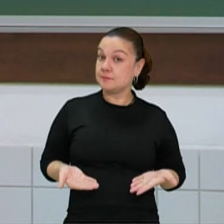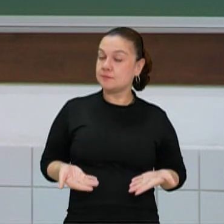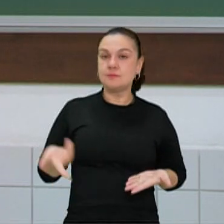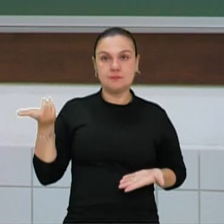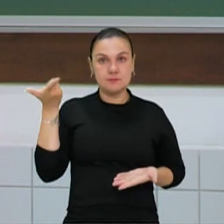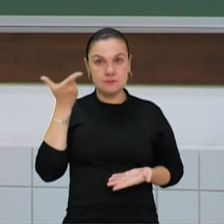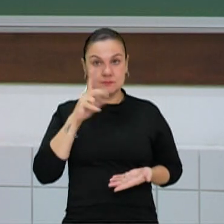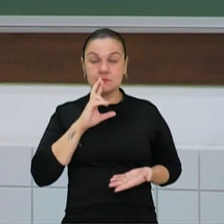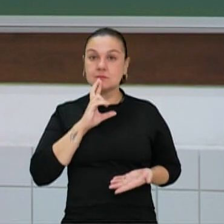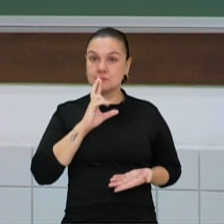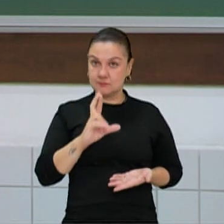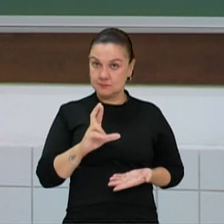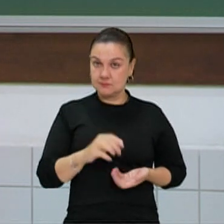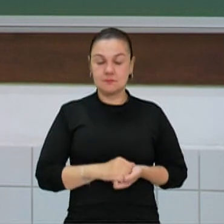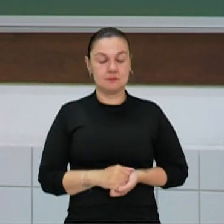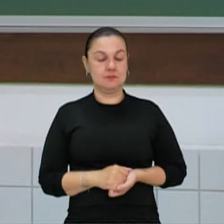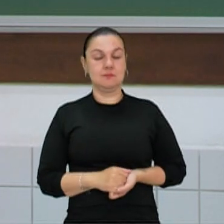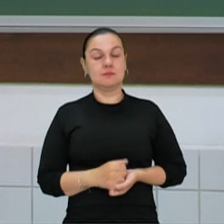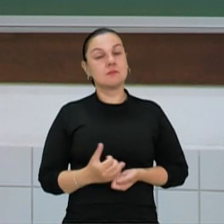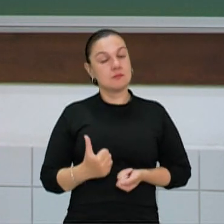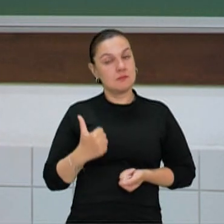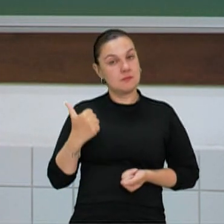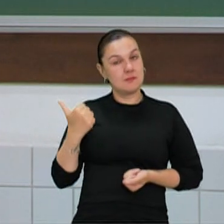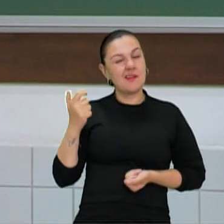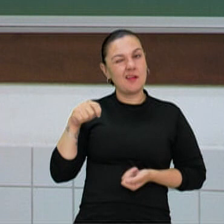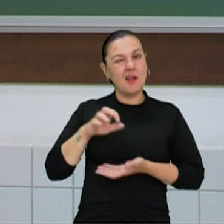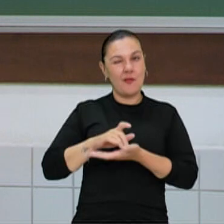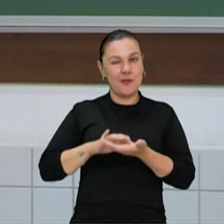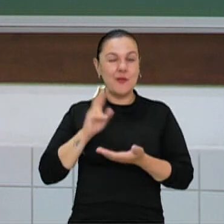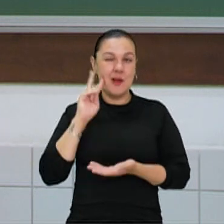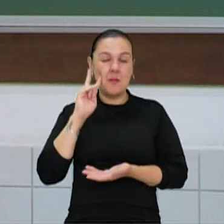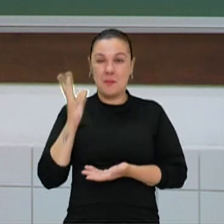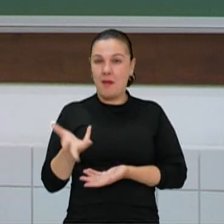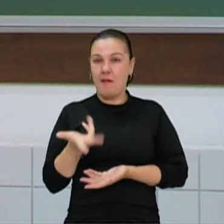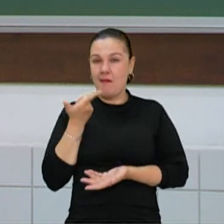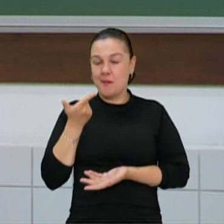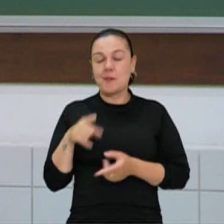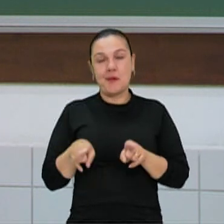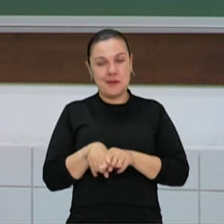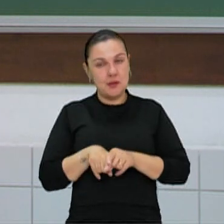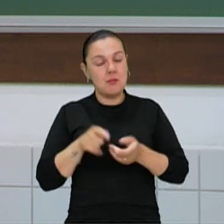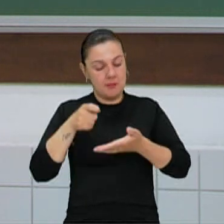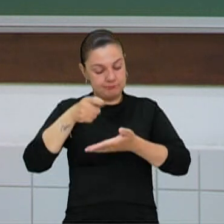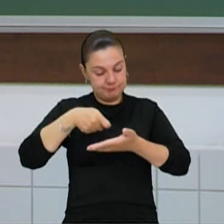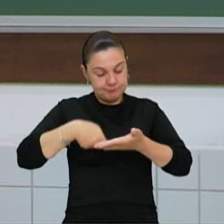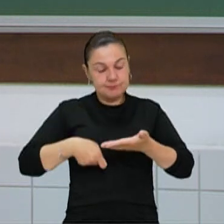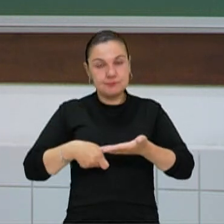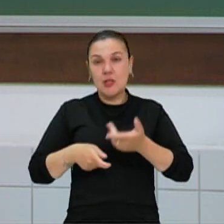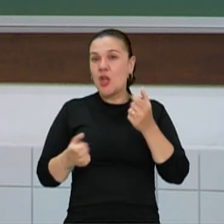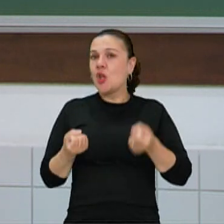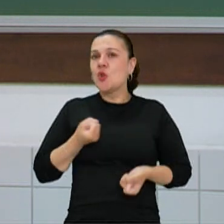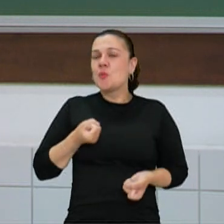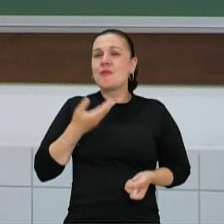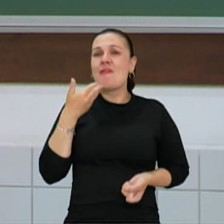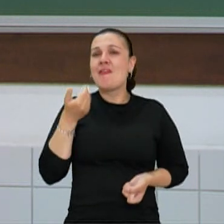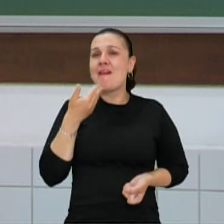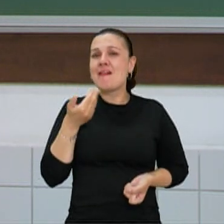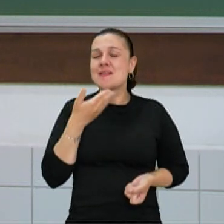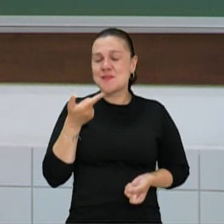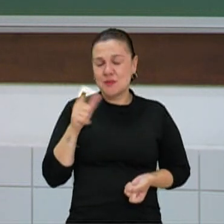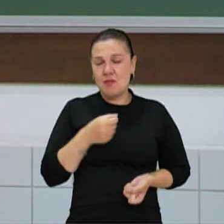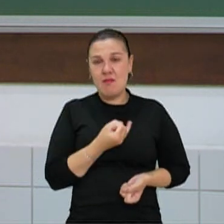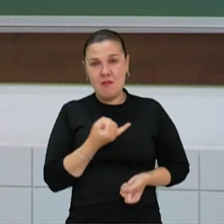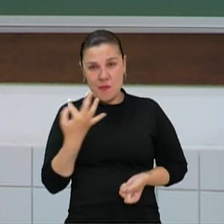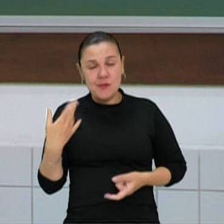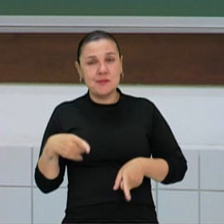aí, conseguiram fazer? Esse aqui dava para usar a calculadora, lembra que eu falei? Mas também dá para fazer manualmente. Os números são pequenos e a